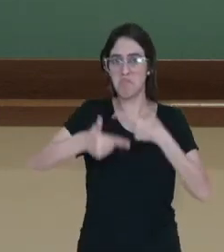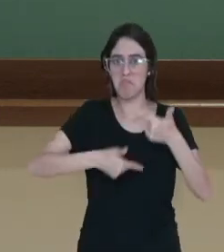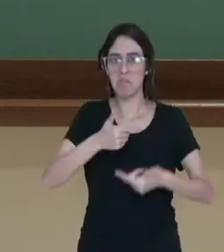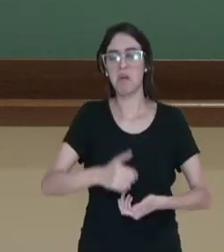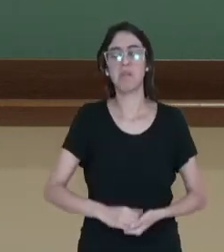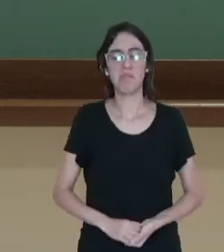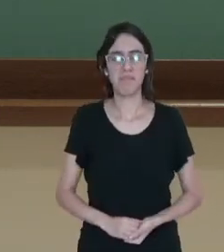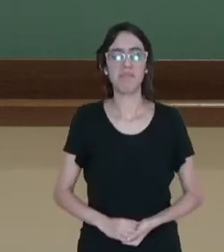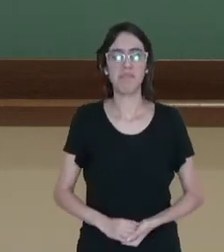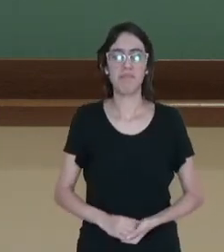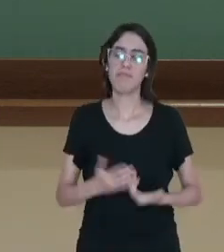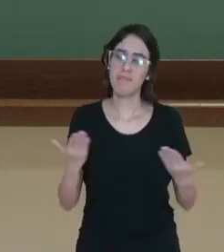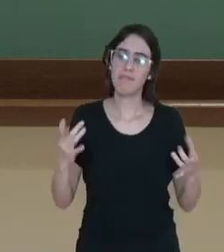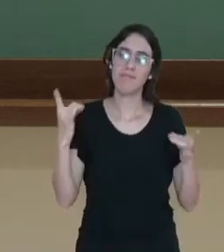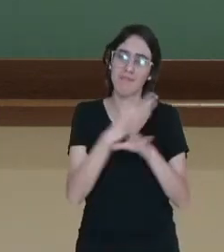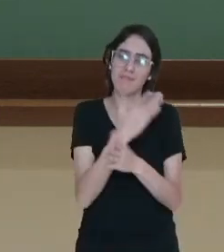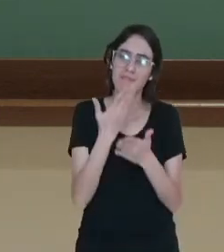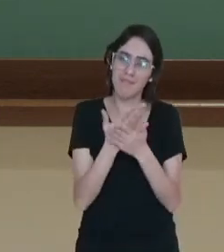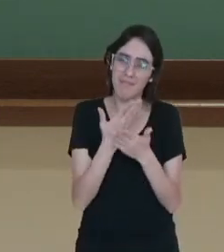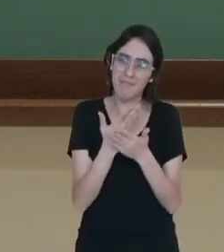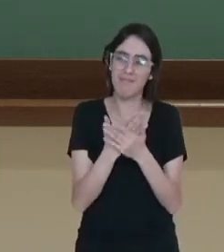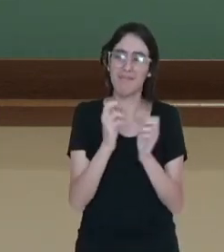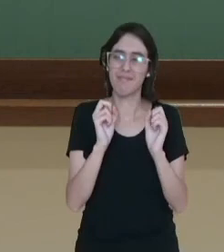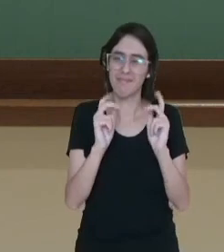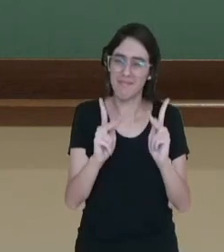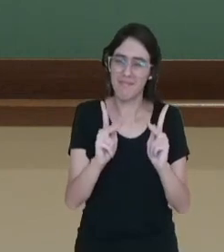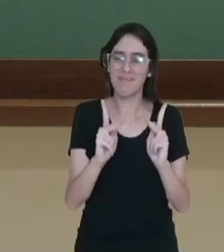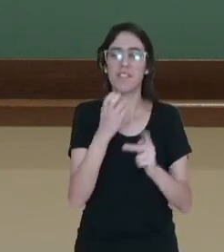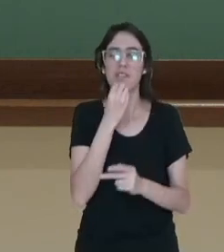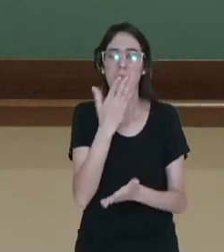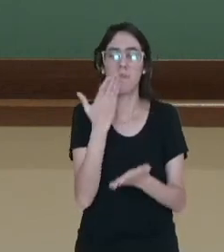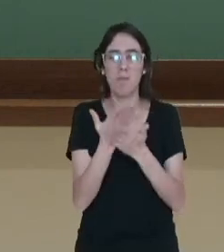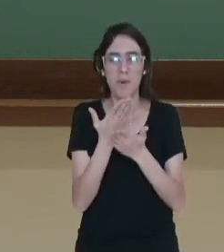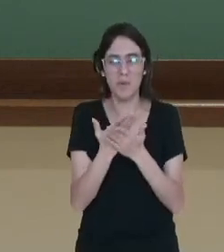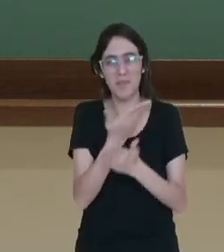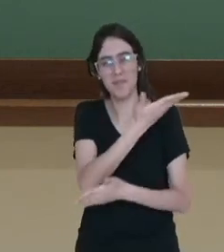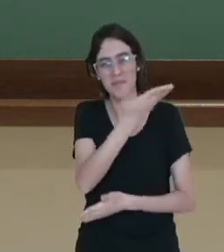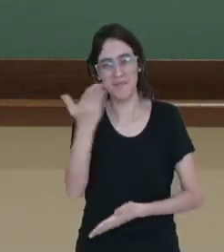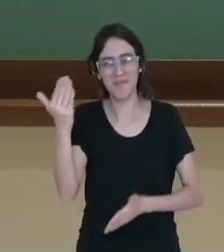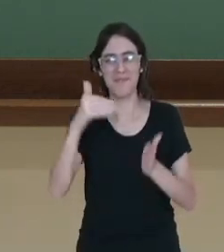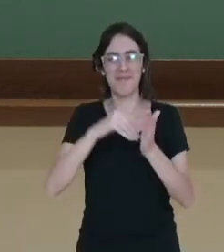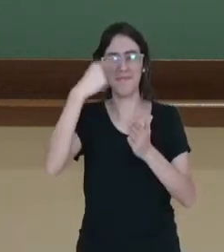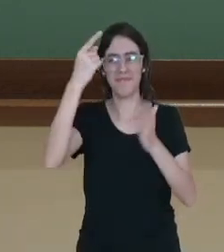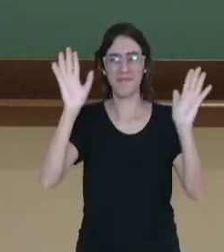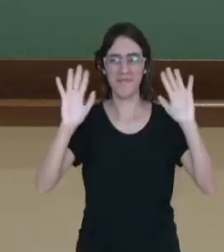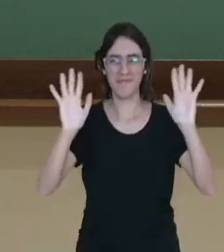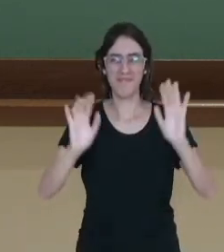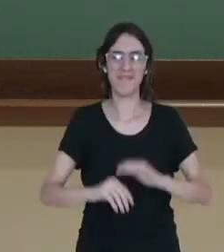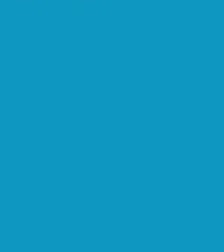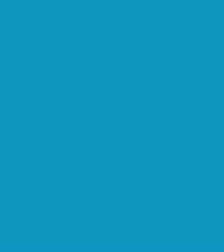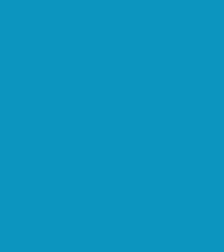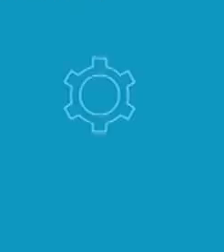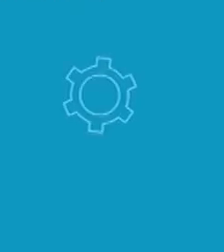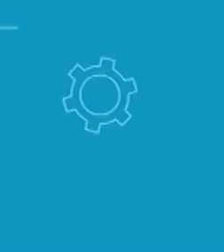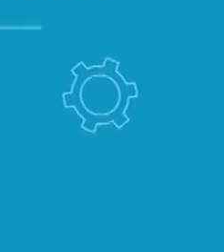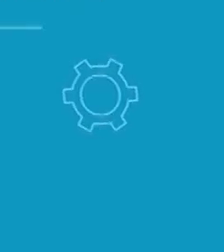É isso, crianças. Ficamos por aqui na aula de hoje. Bons estudos para você. Tchau, povo!